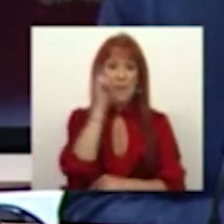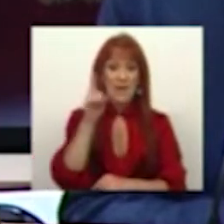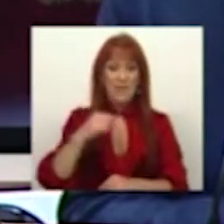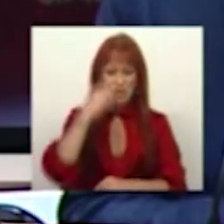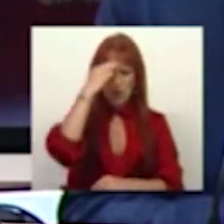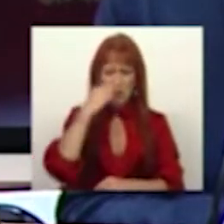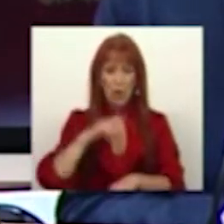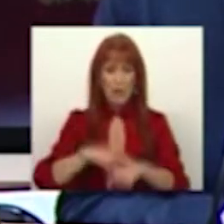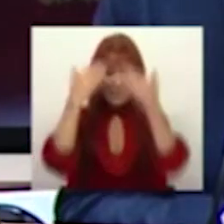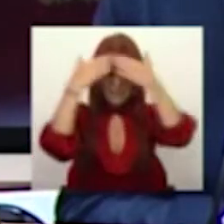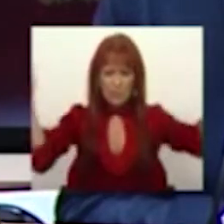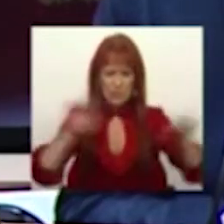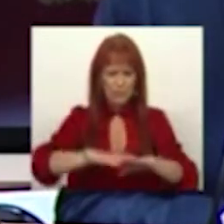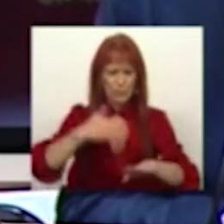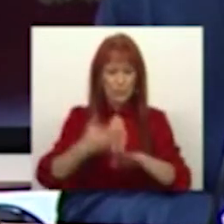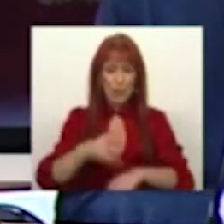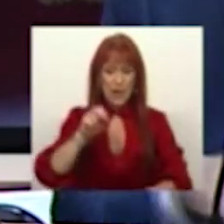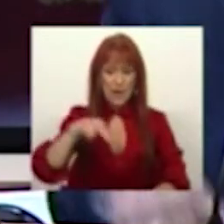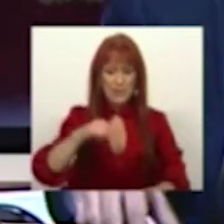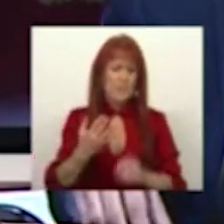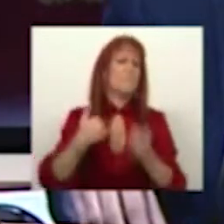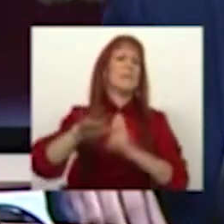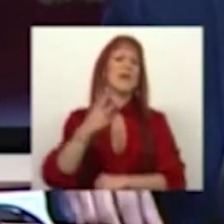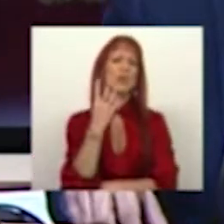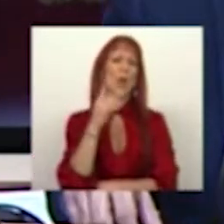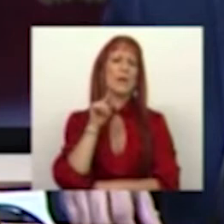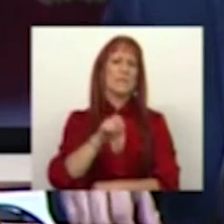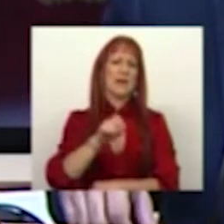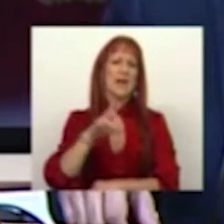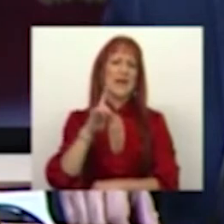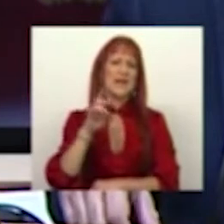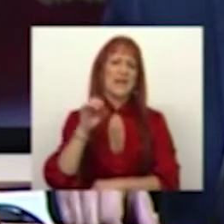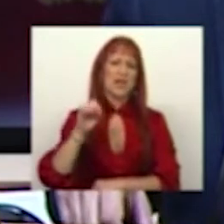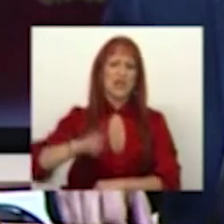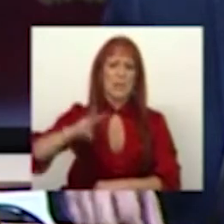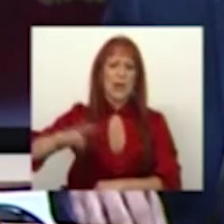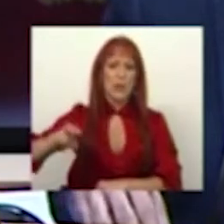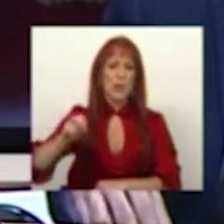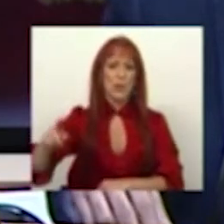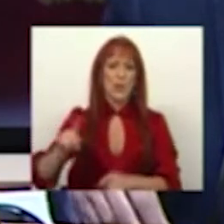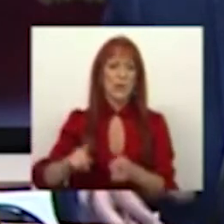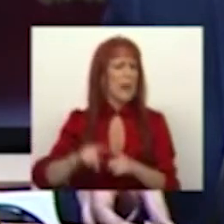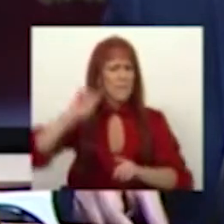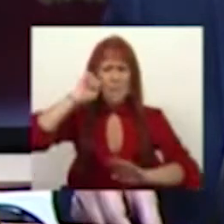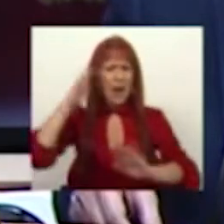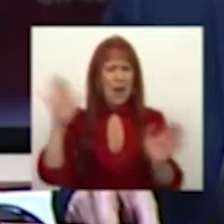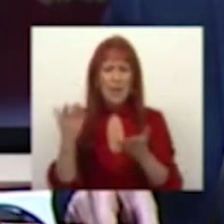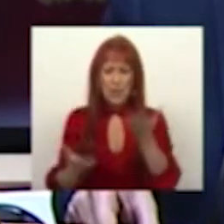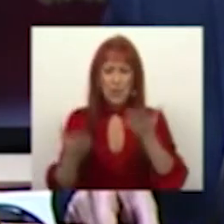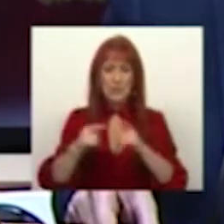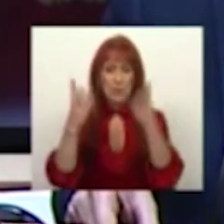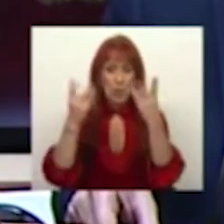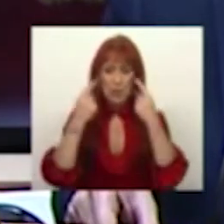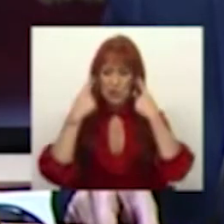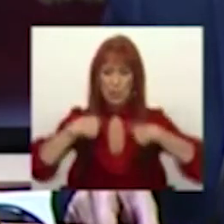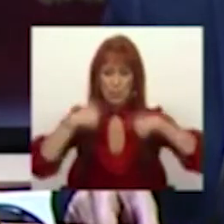na história da nossa democracia, reforçámos o SNS em mais de 4.600 milhões de euros, sem pôr em causa o equilíbrio das